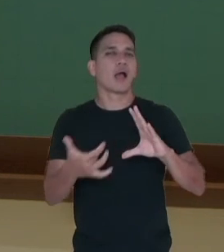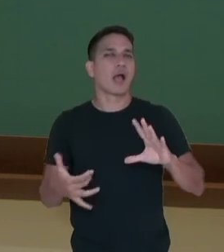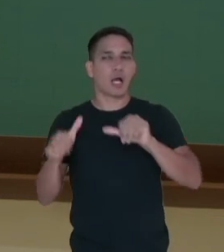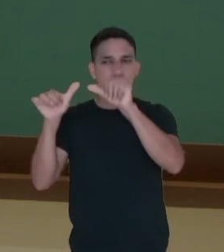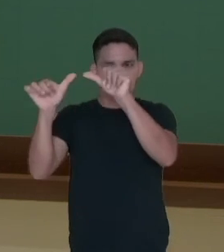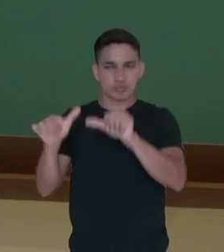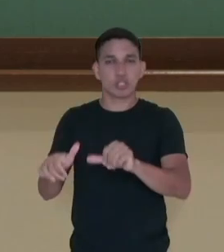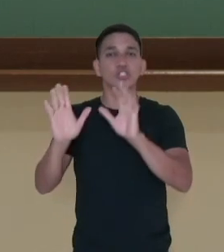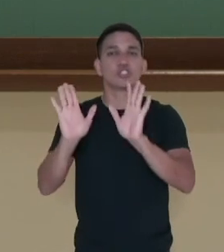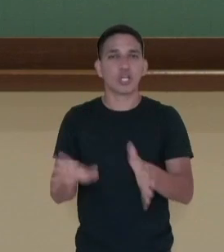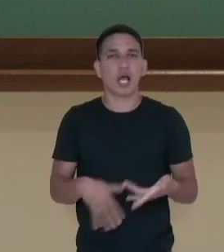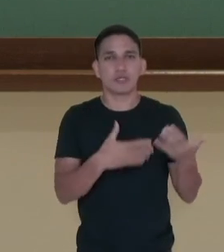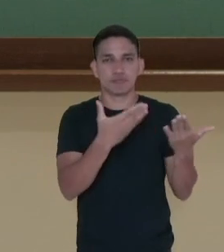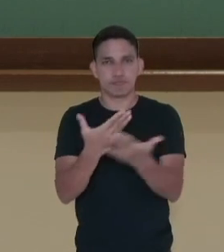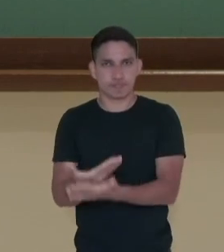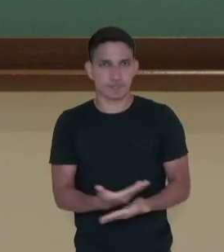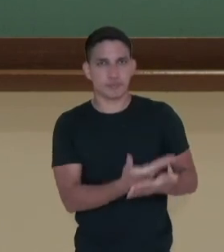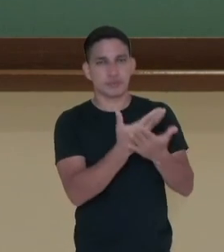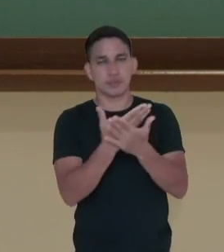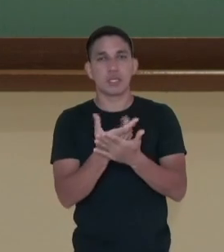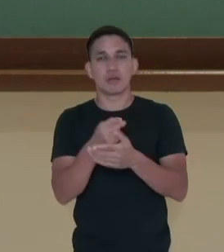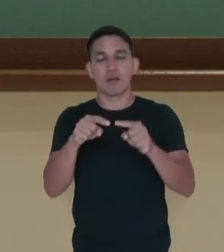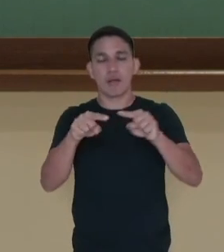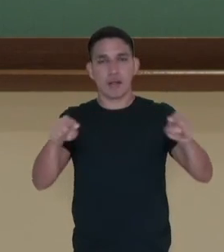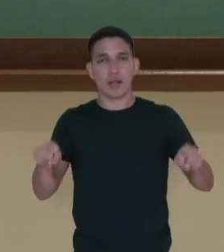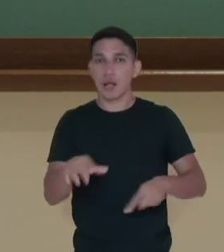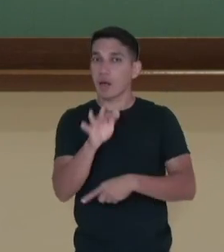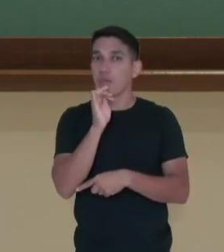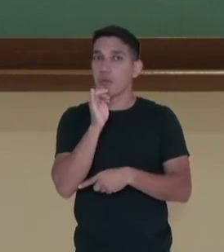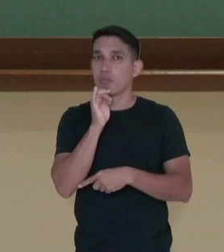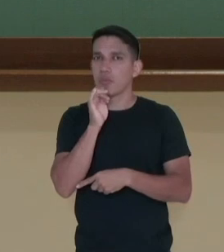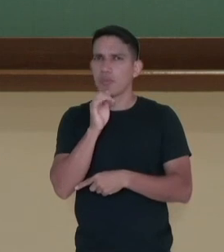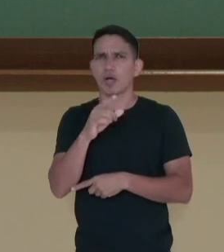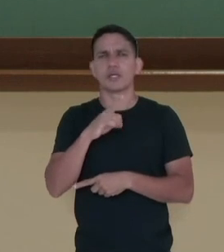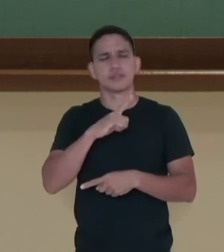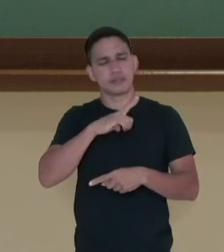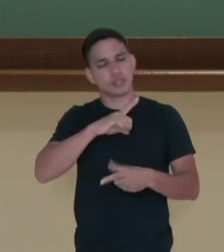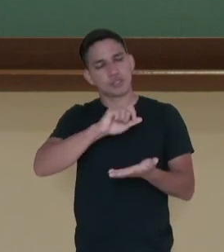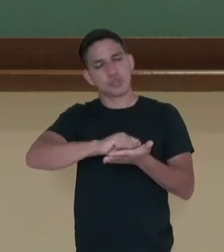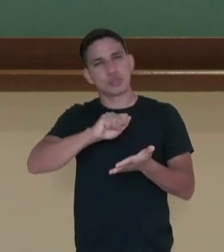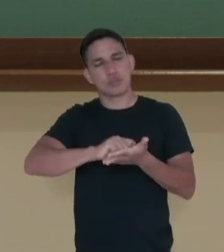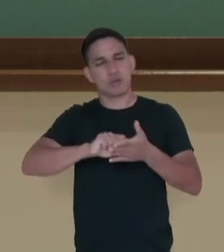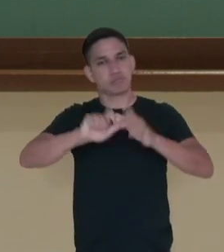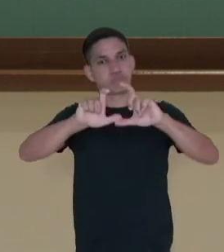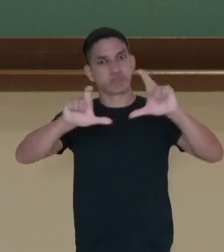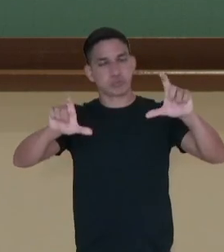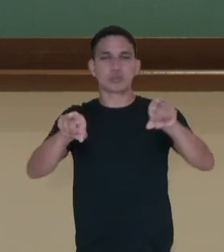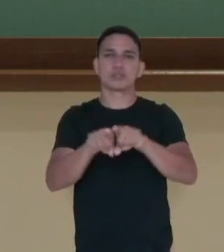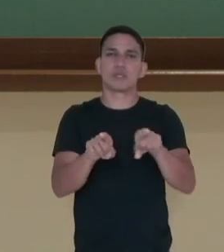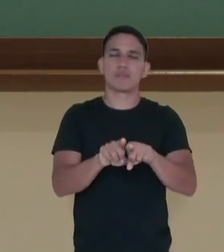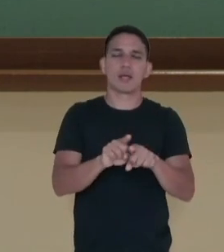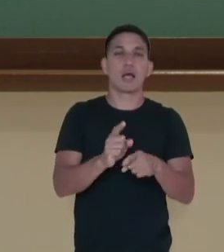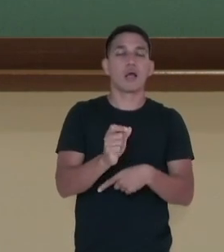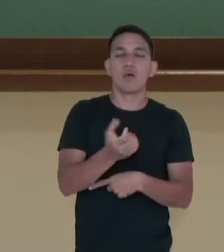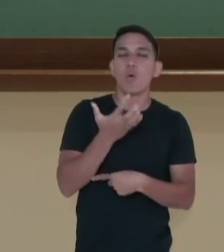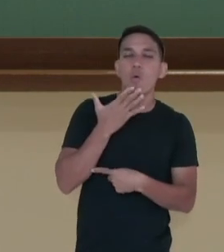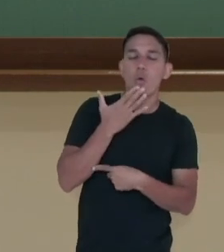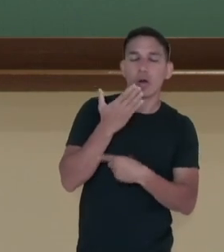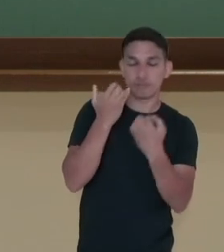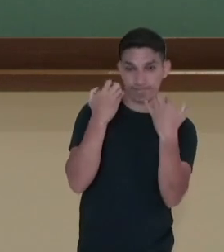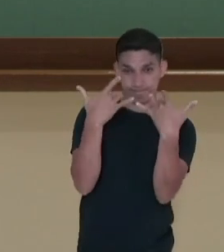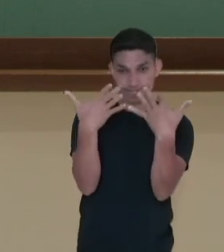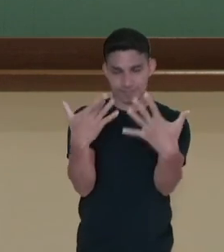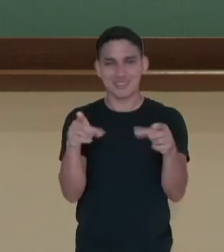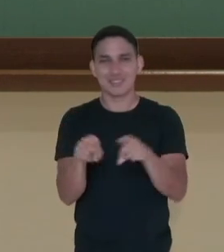em sala. Por exemplo, letras garrafais, as cores, a disposição